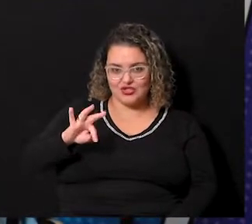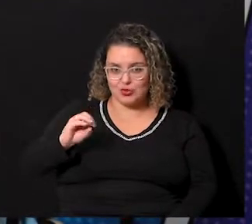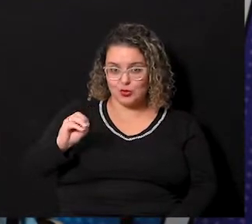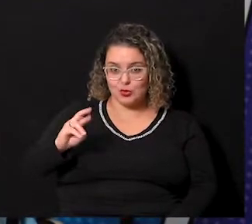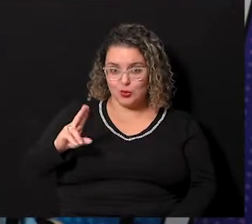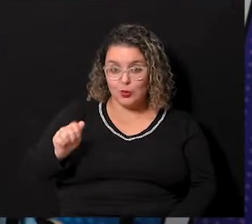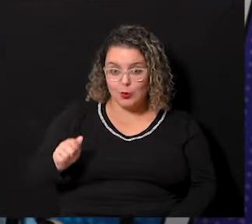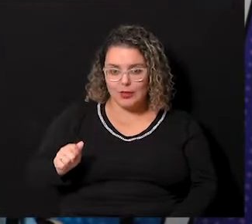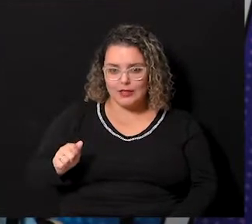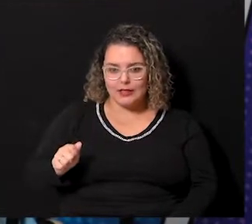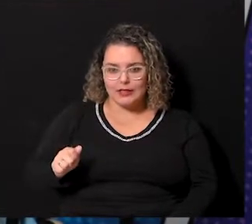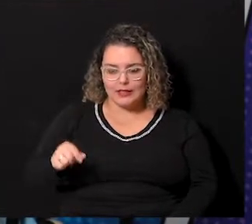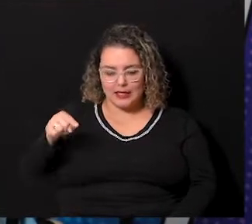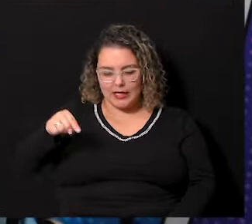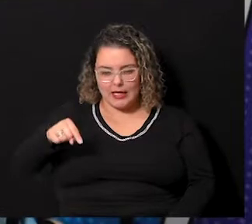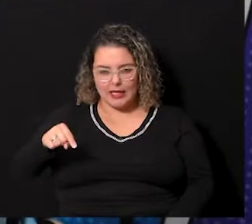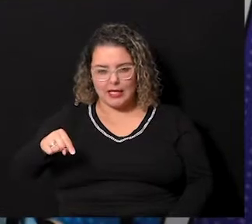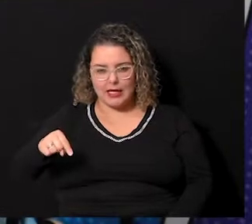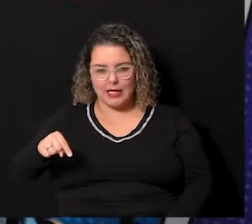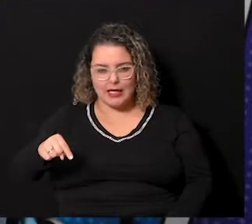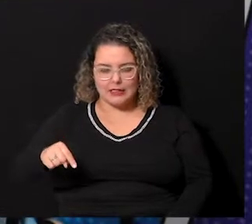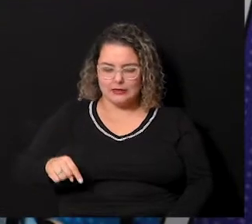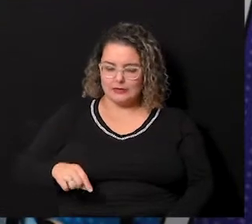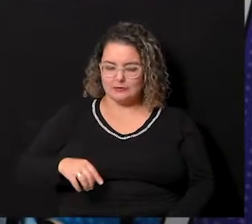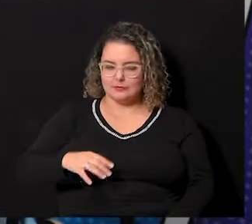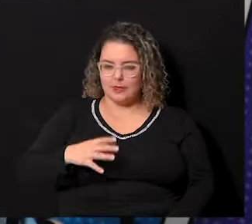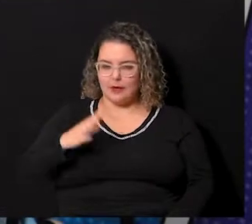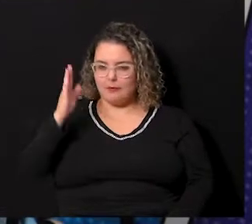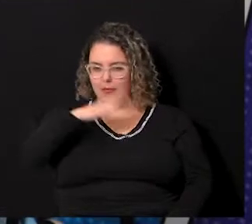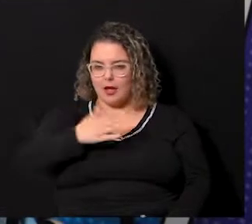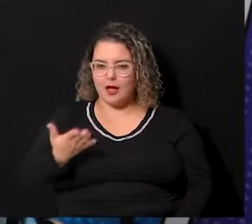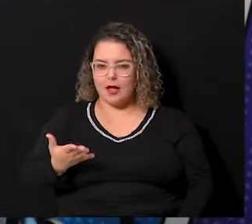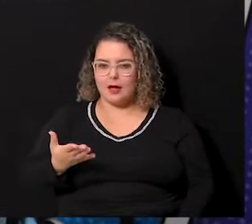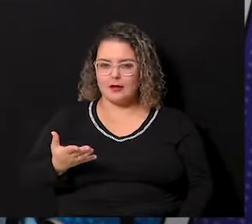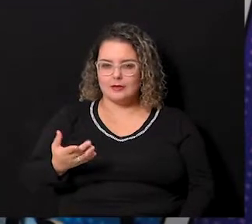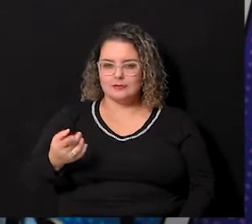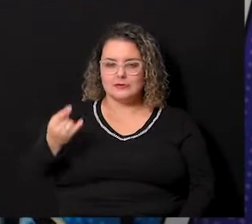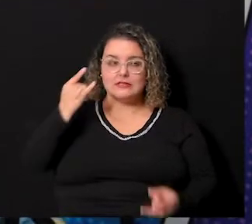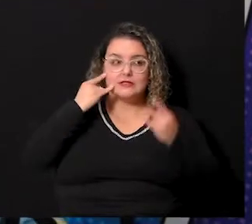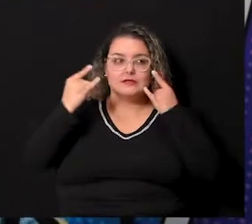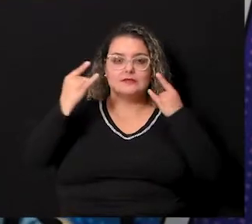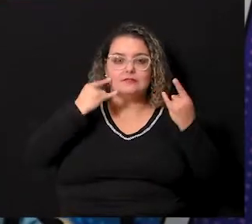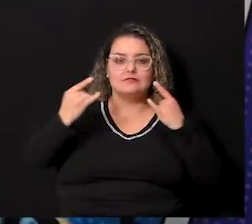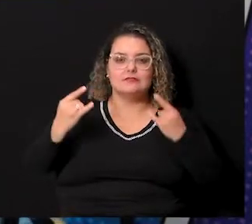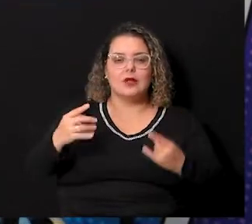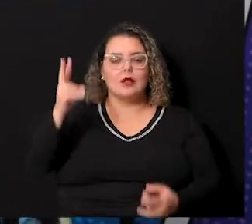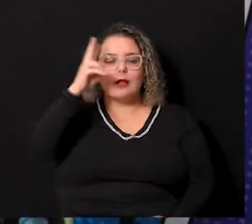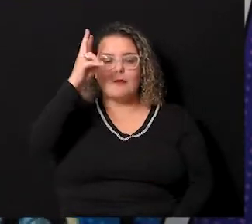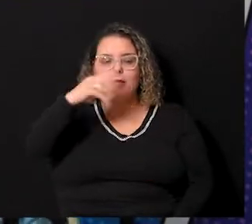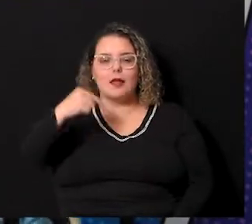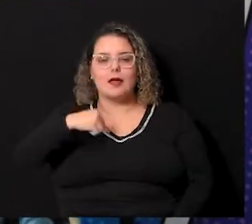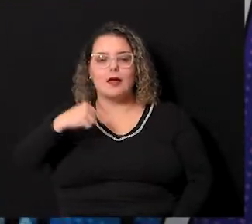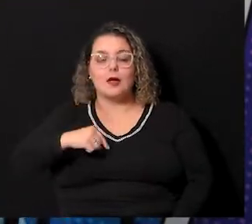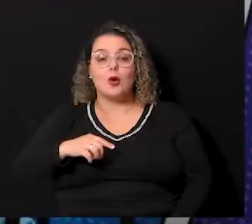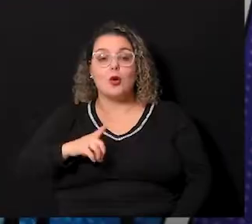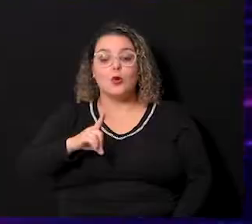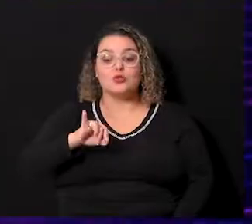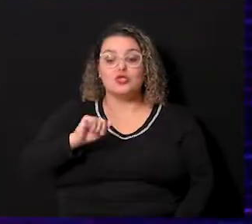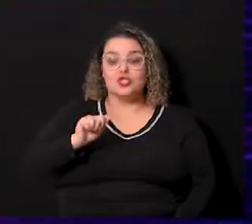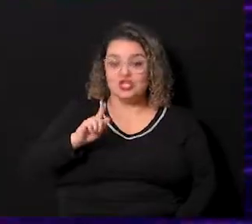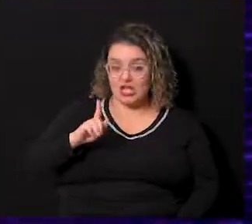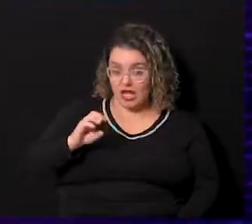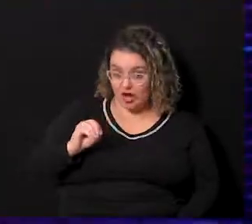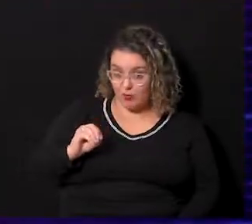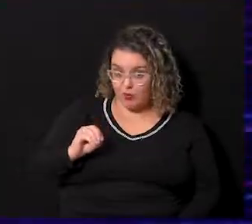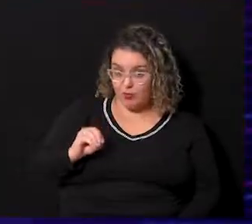na minha cabeça, né, veio O Diabo Veste Prada, né? Então eu quero saber de inspirações.